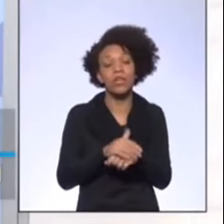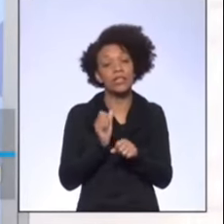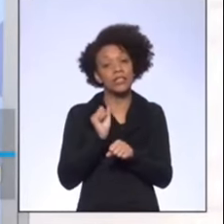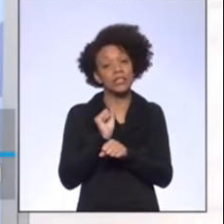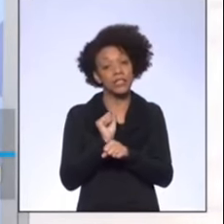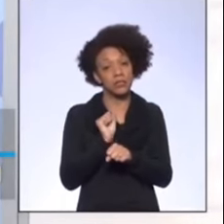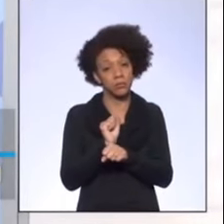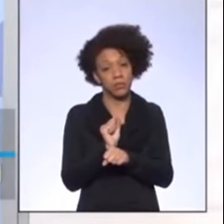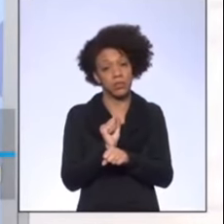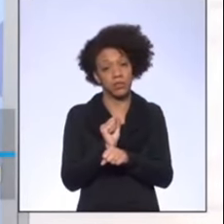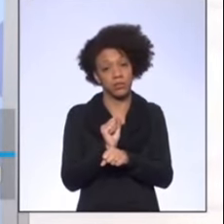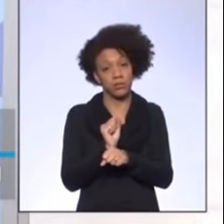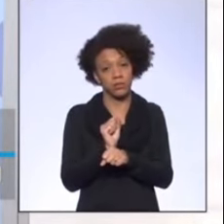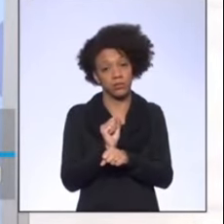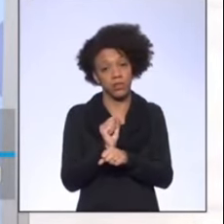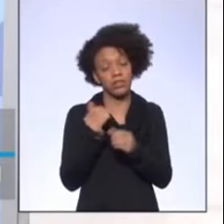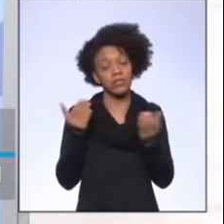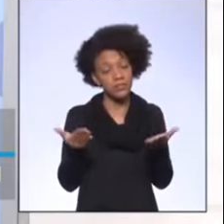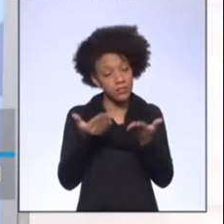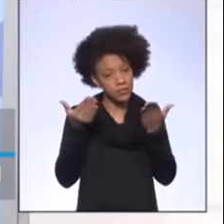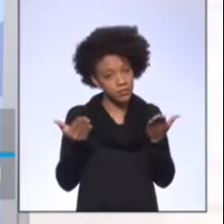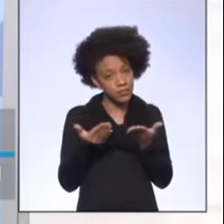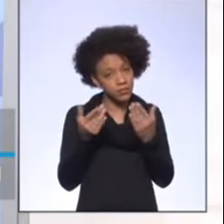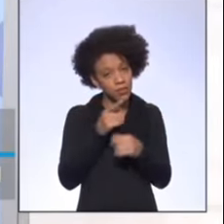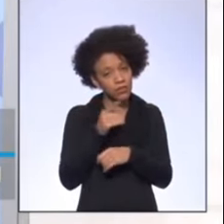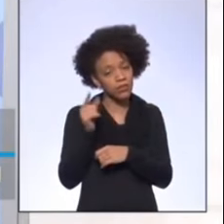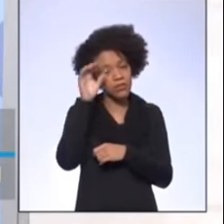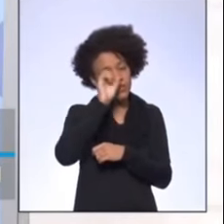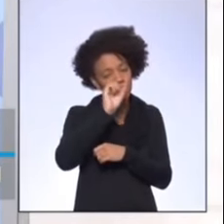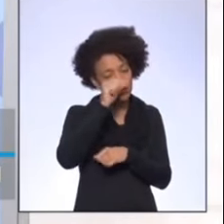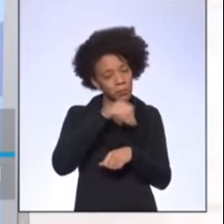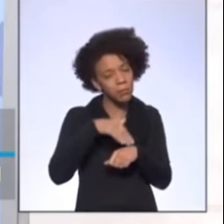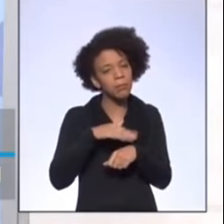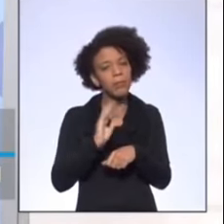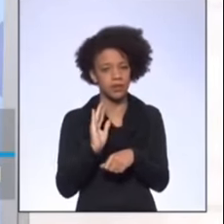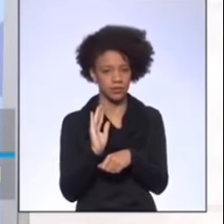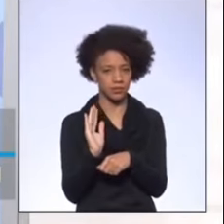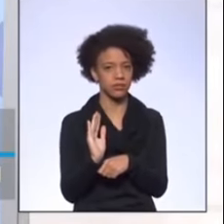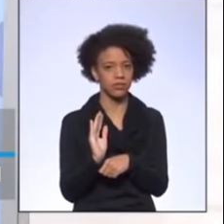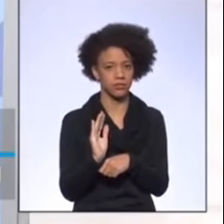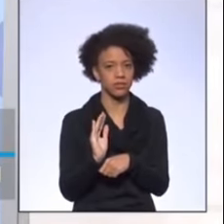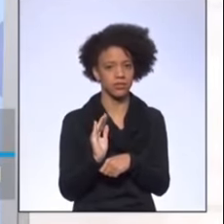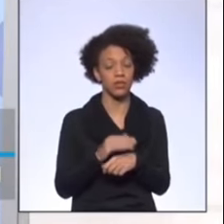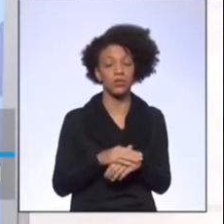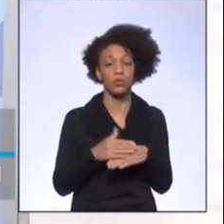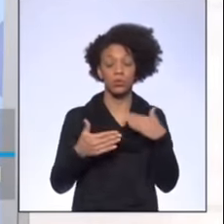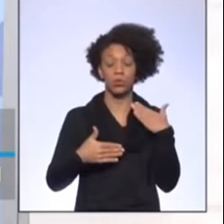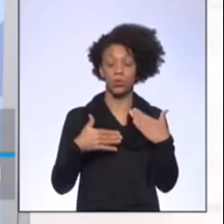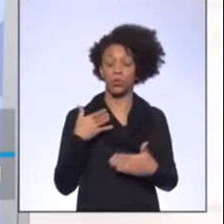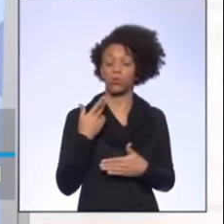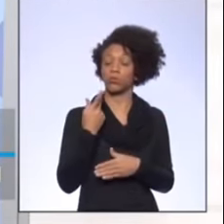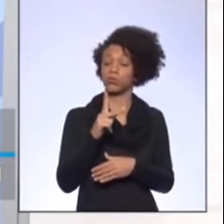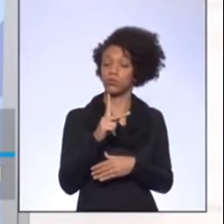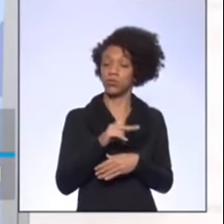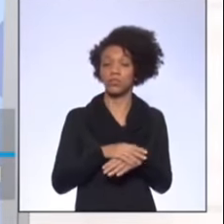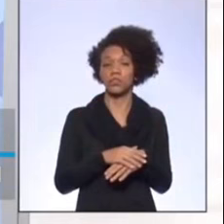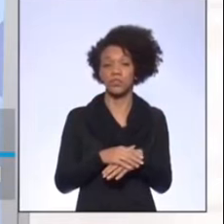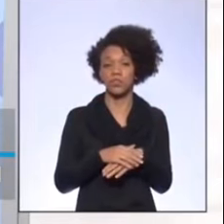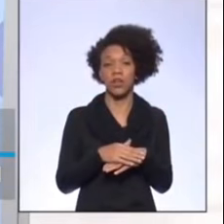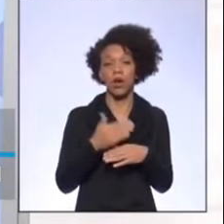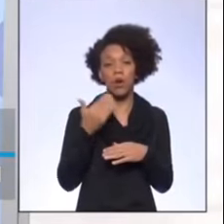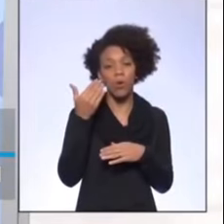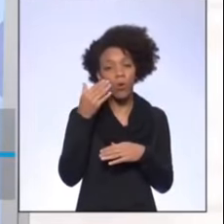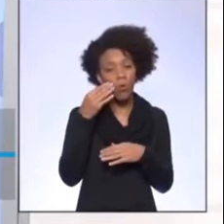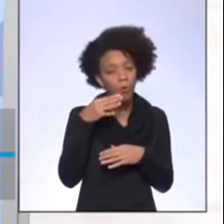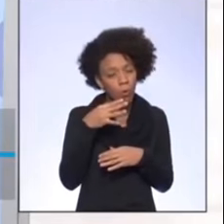Espero ter incentivado vocês a aprenderem um pouquinho mais sobre o corpo de vocês,